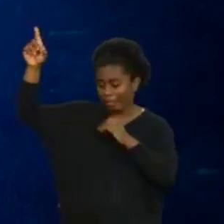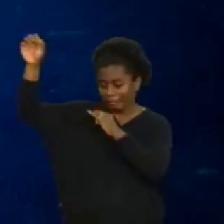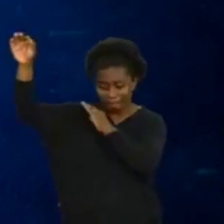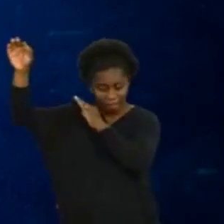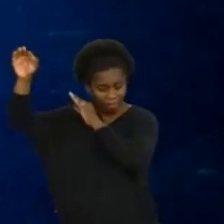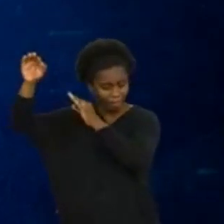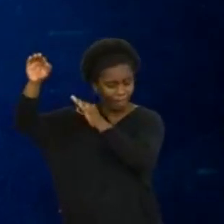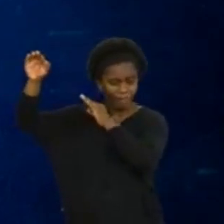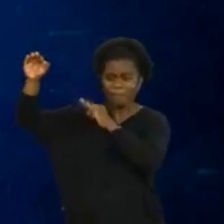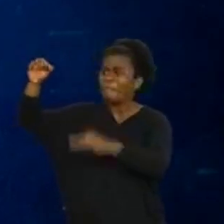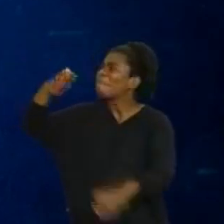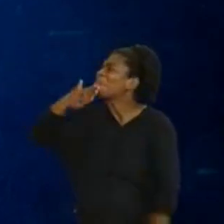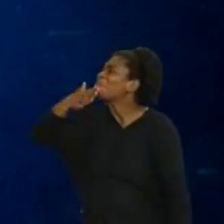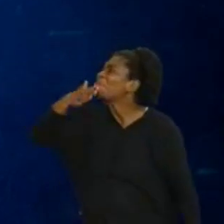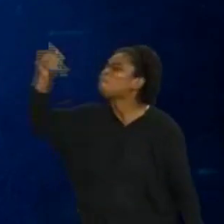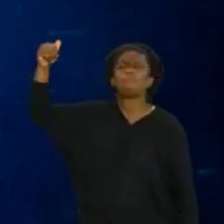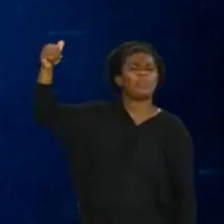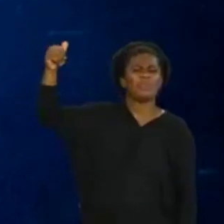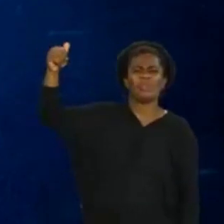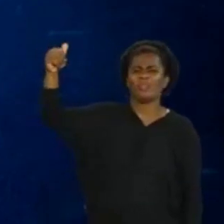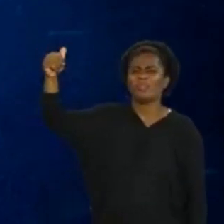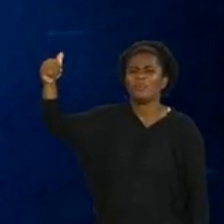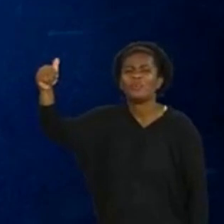O que eu tenho é bem melhor.